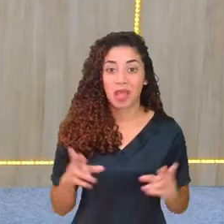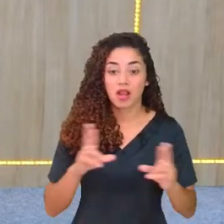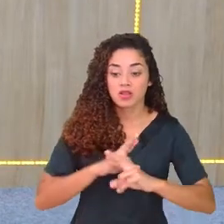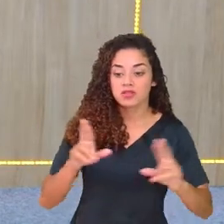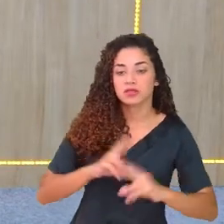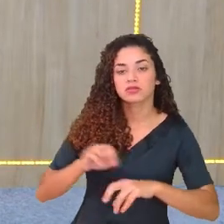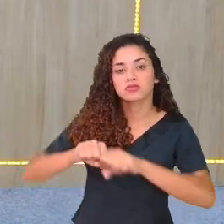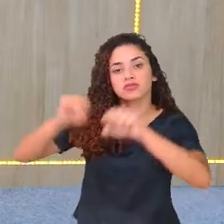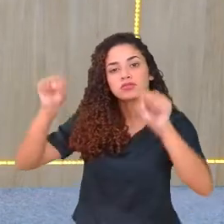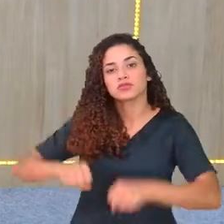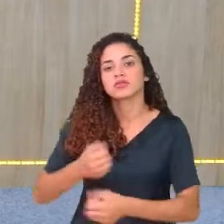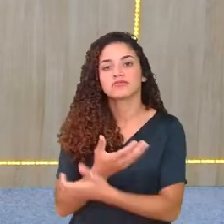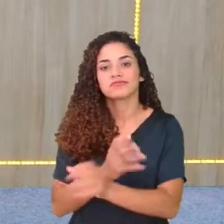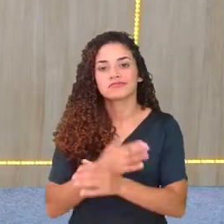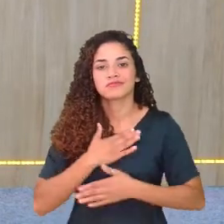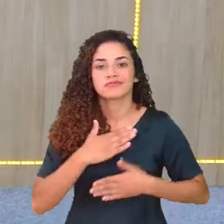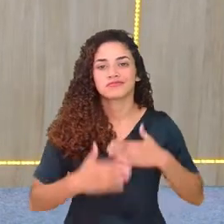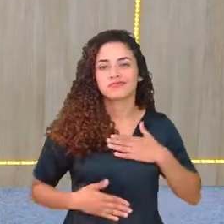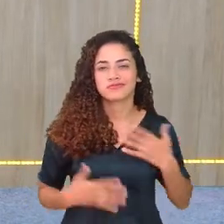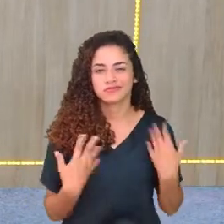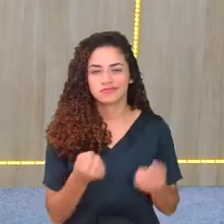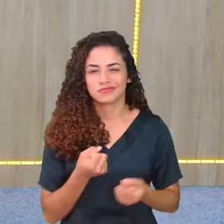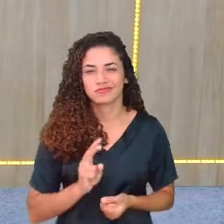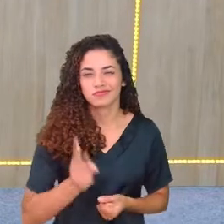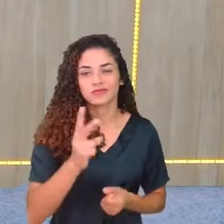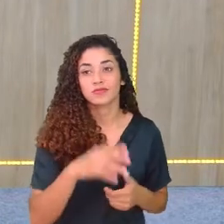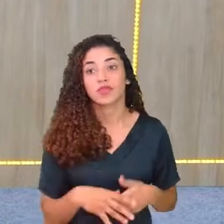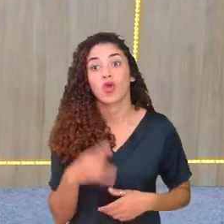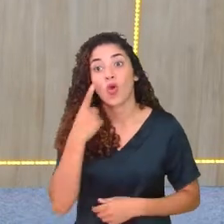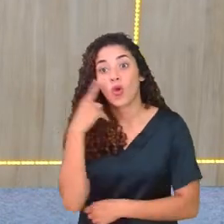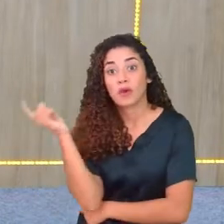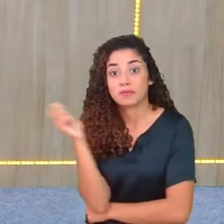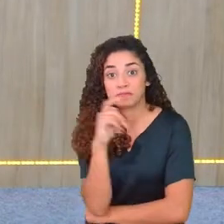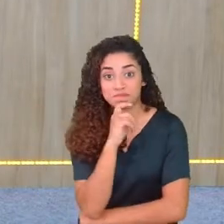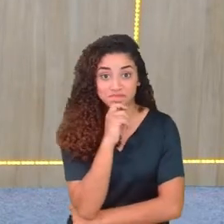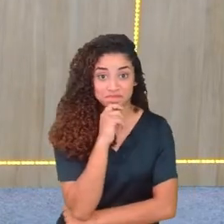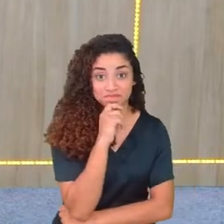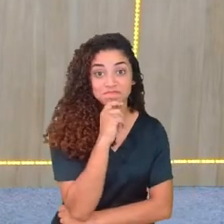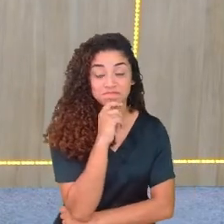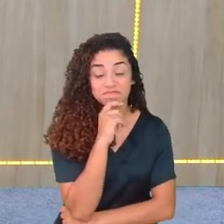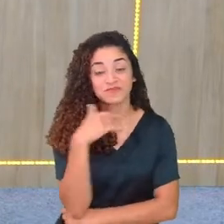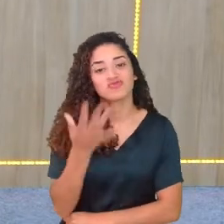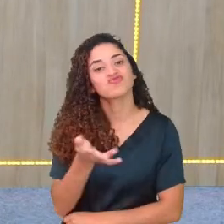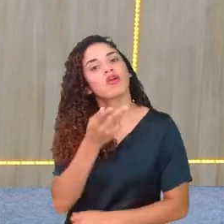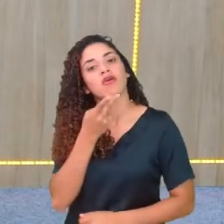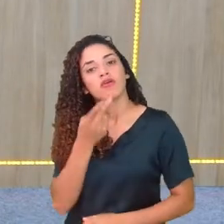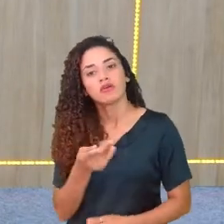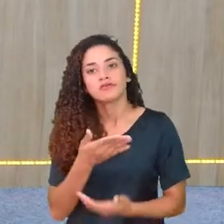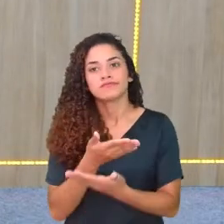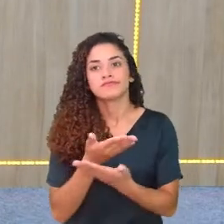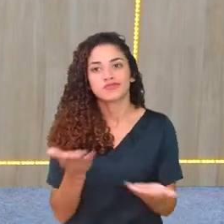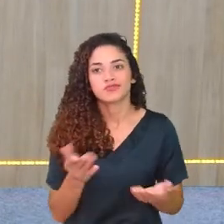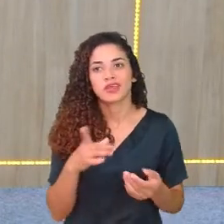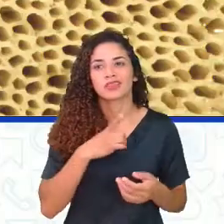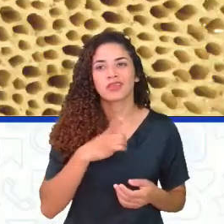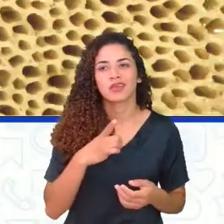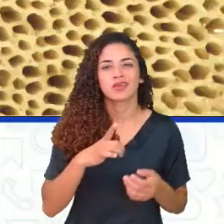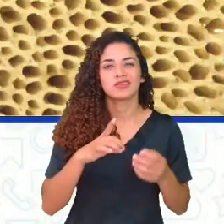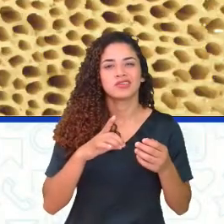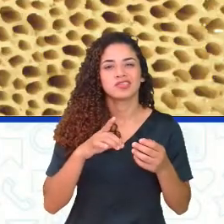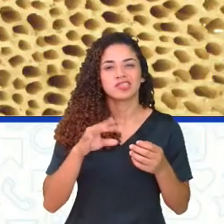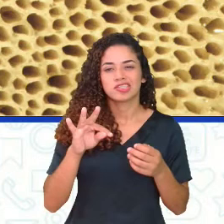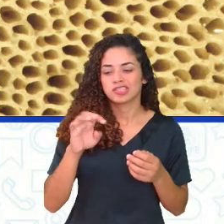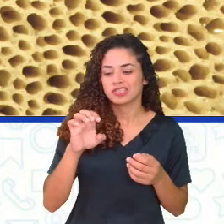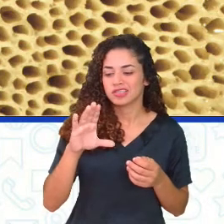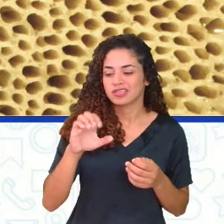sistema esquelético. Mas vamos continuar. Olha o que temos aqui. Eu falei para vocês que eu ia falar desse tecido esponjoso.